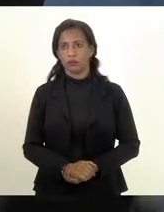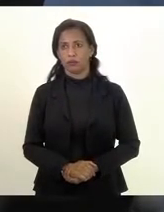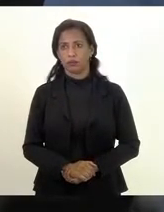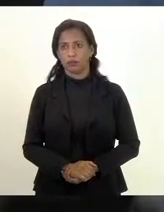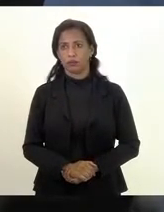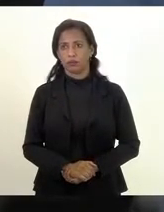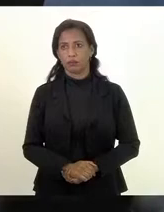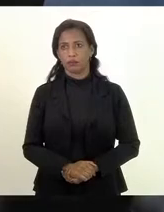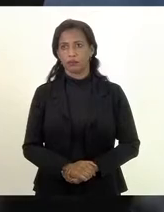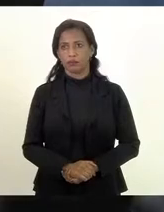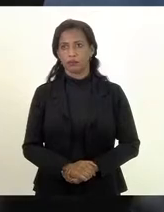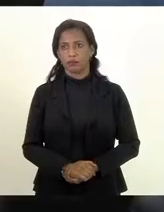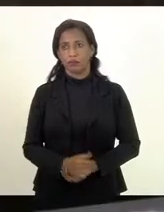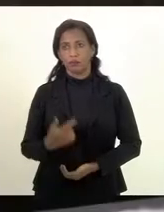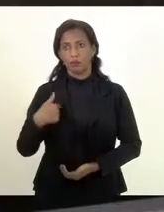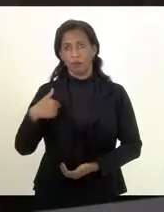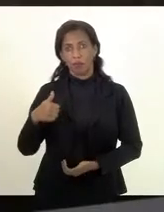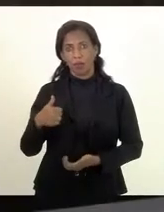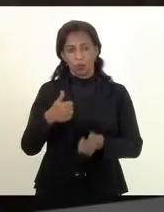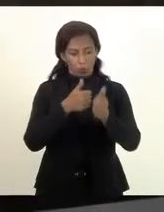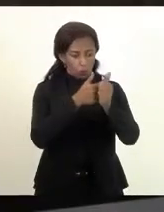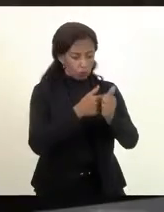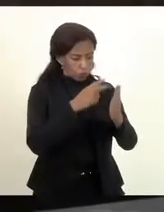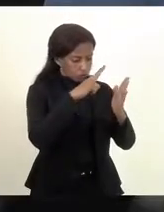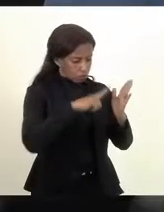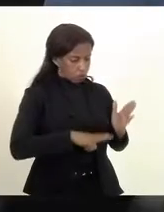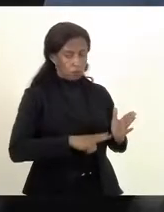Eu estou acompanhando pelo tablet.